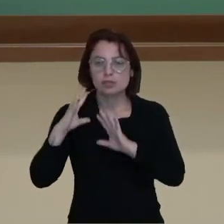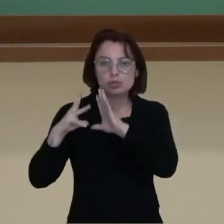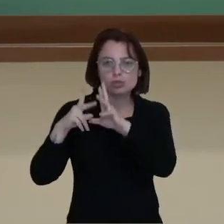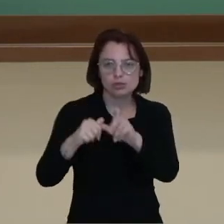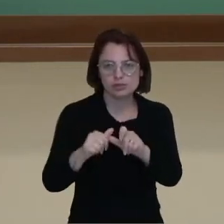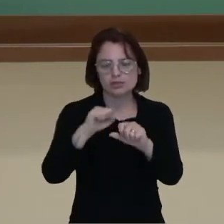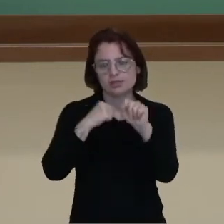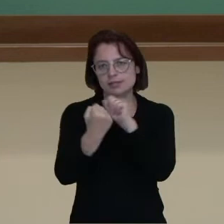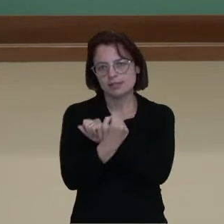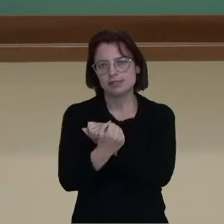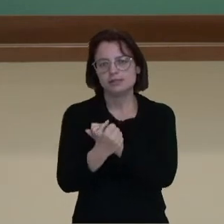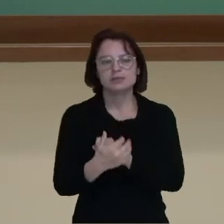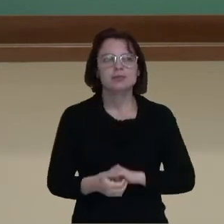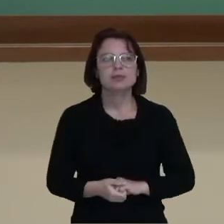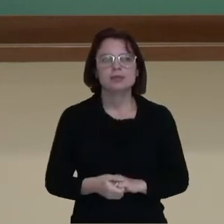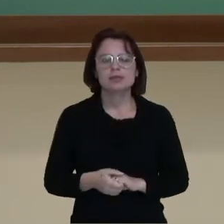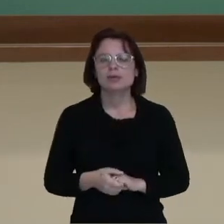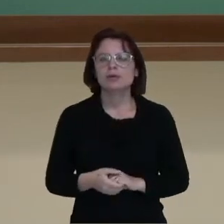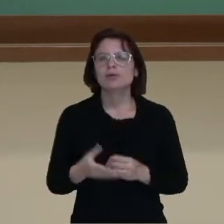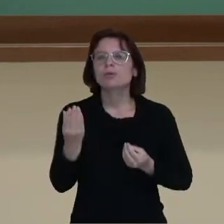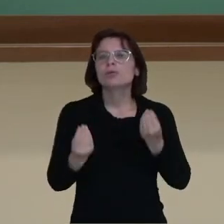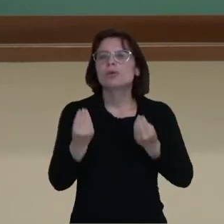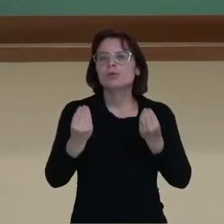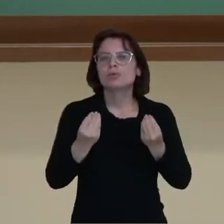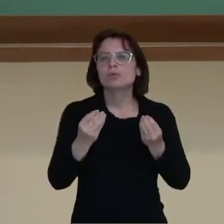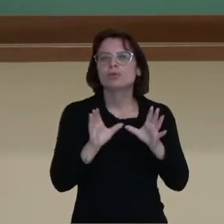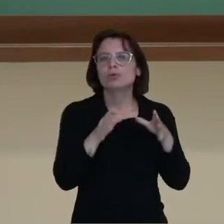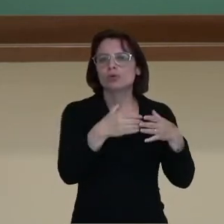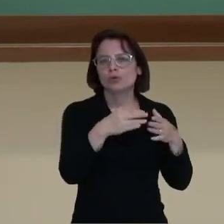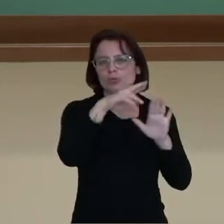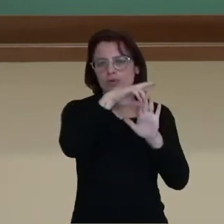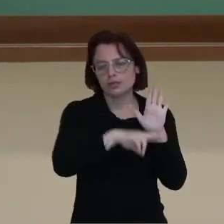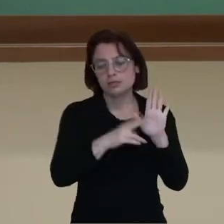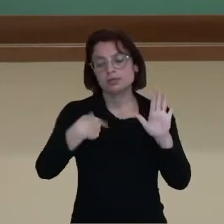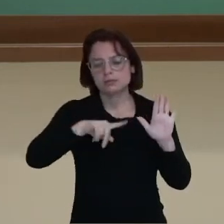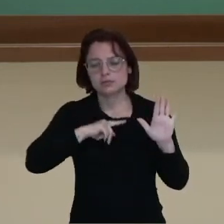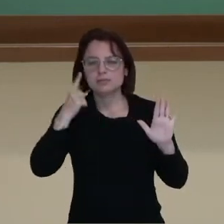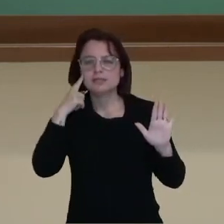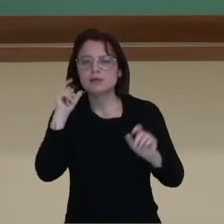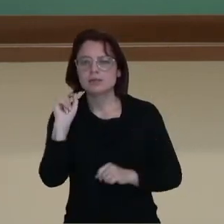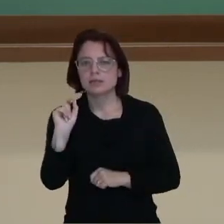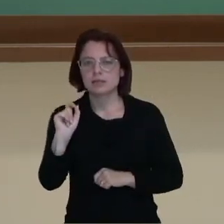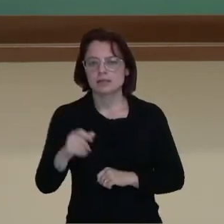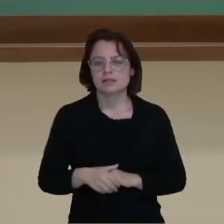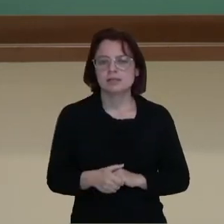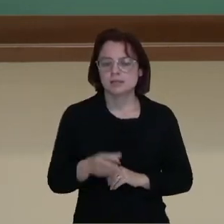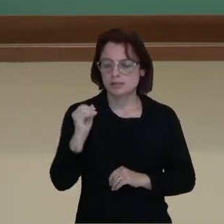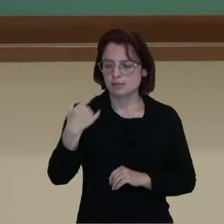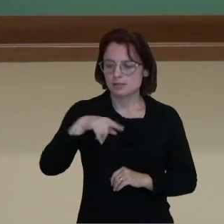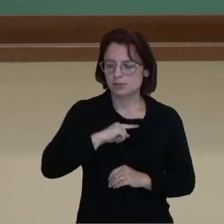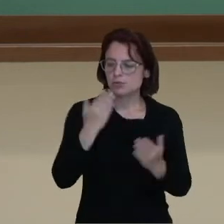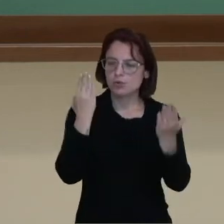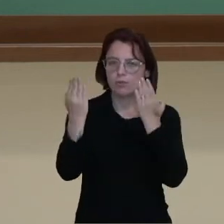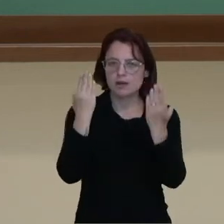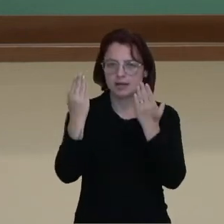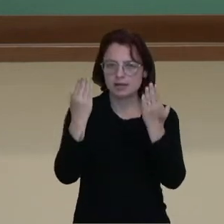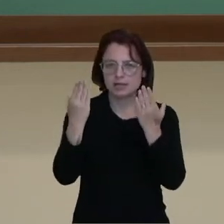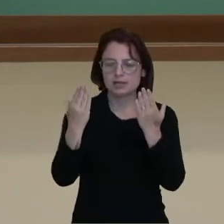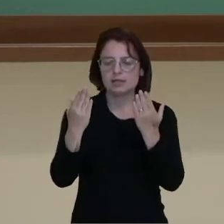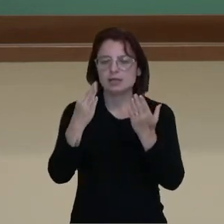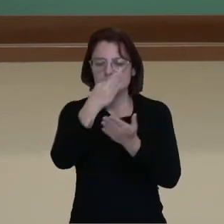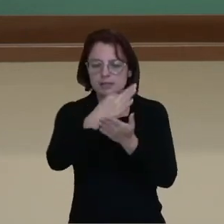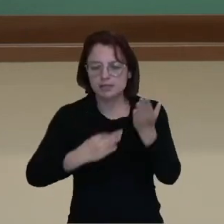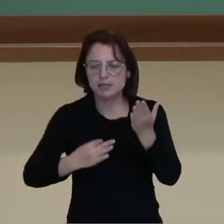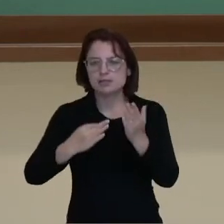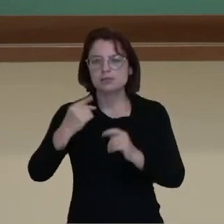a sociedade. Qual o conjunto de regras? E talvez a gente pode pensar que, se você for comparar, né, esse teu texto, esse